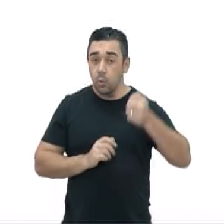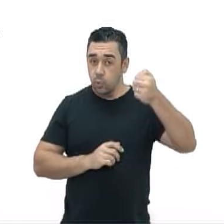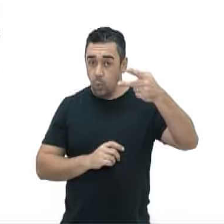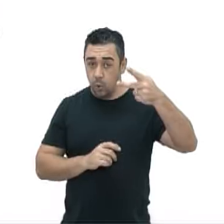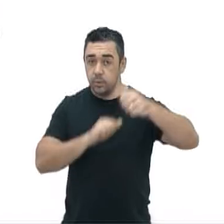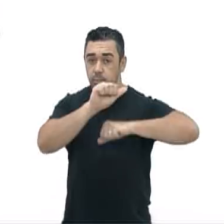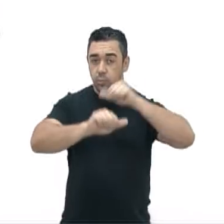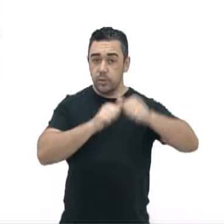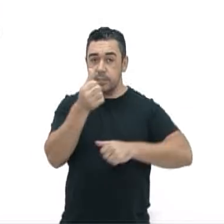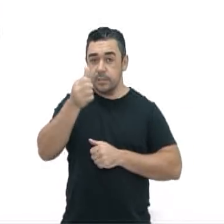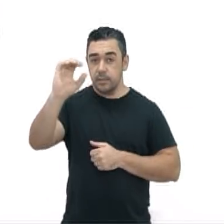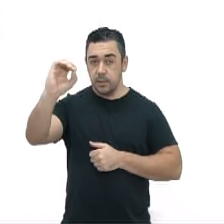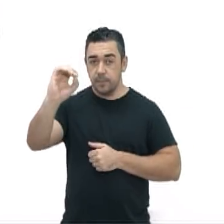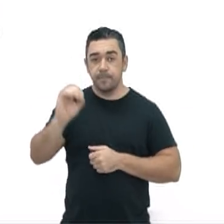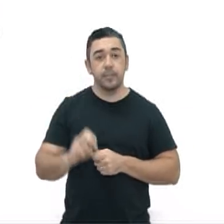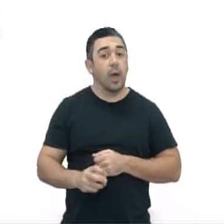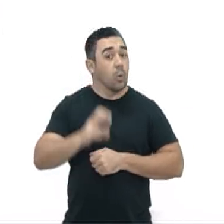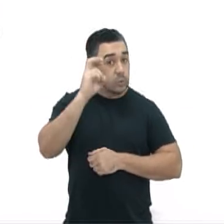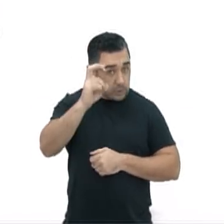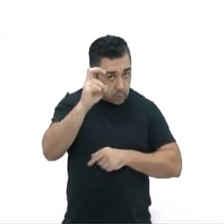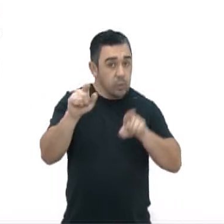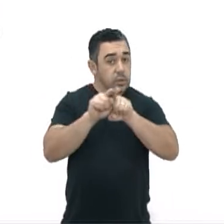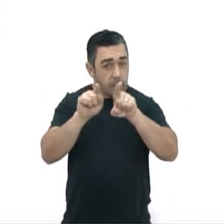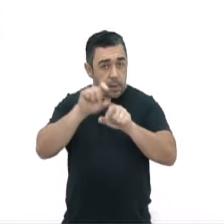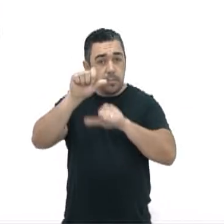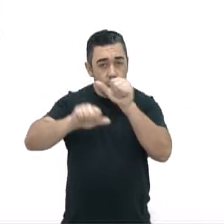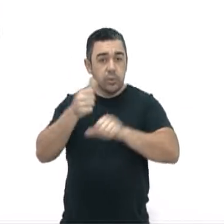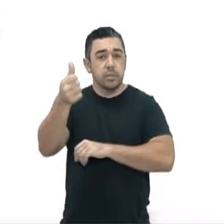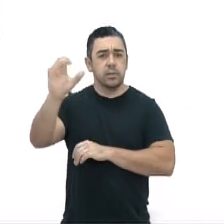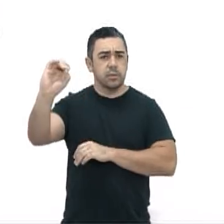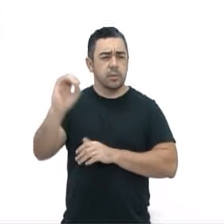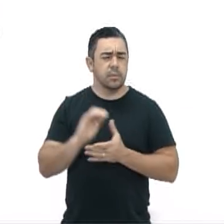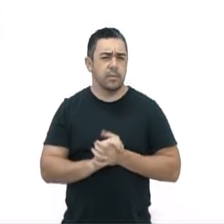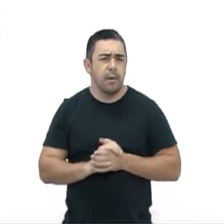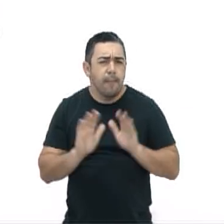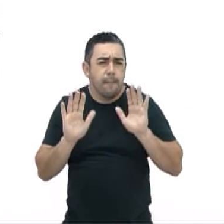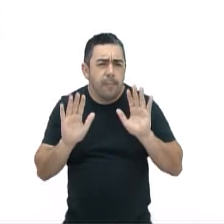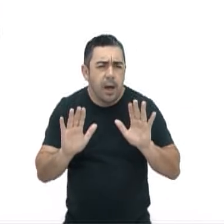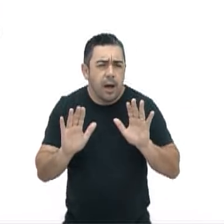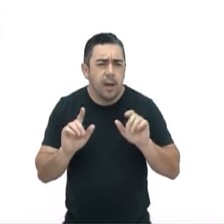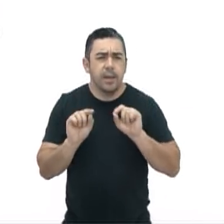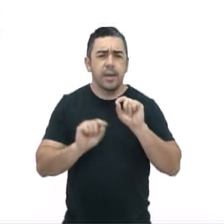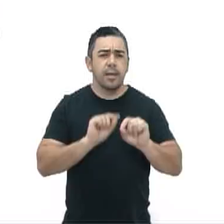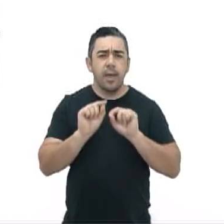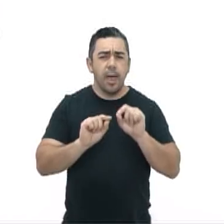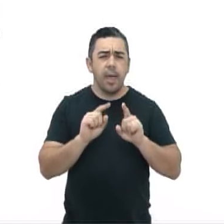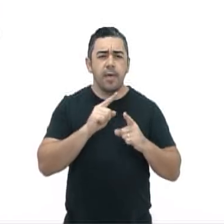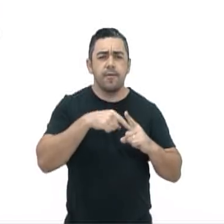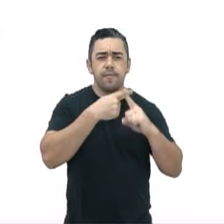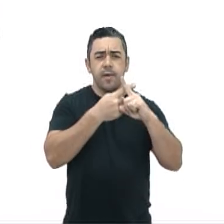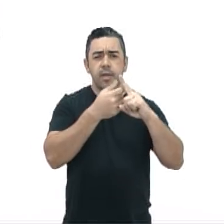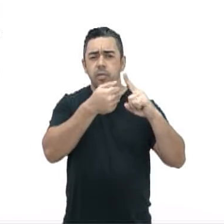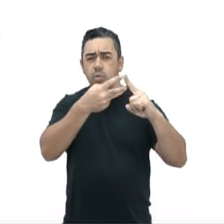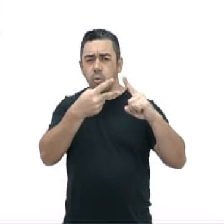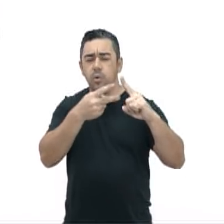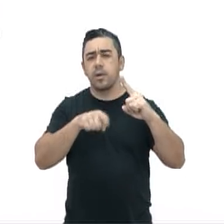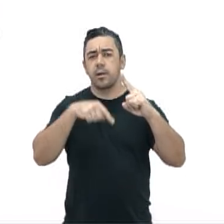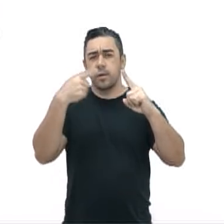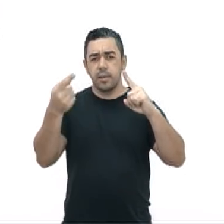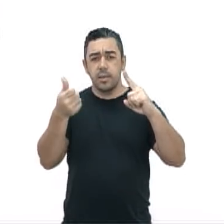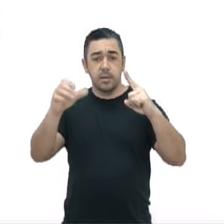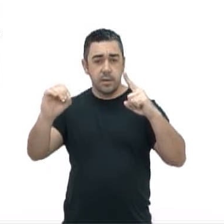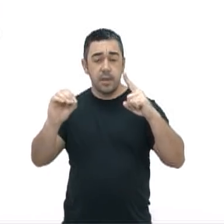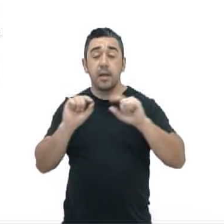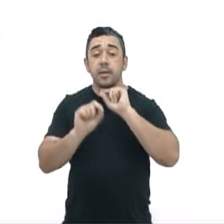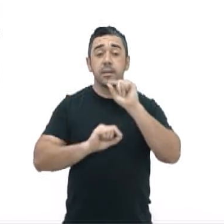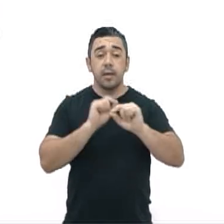60 e quer dizer que o 5 vai virar 60. Mas quem vezes 12 dá 60? Quem vezes 5